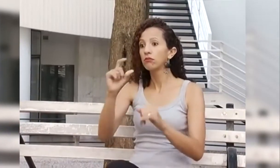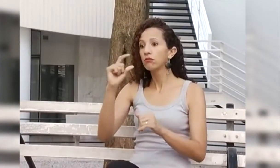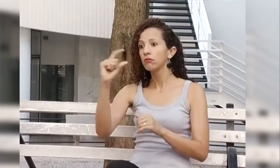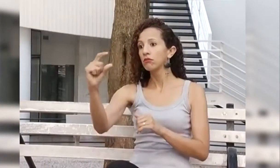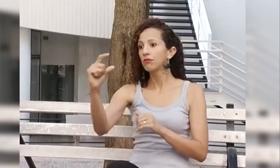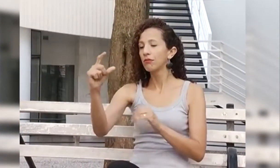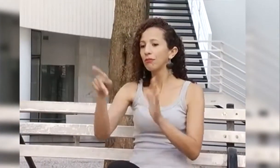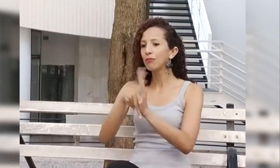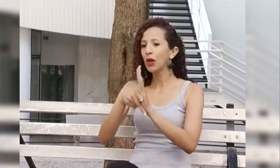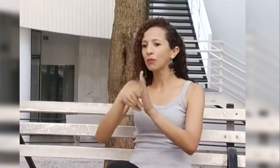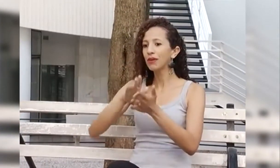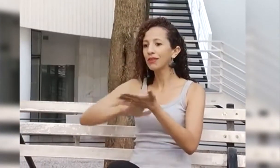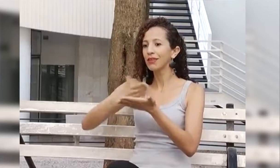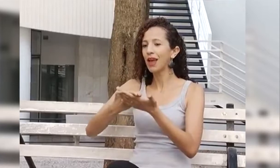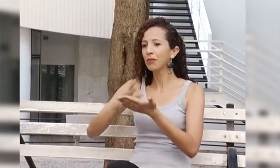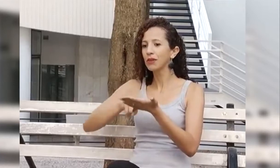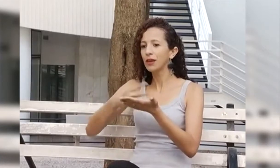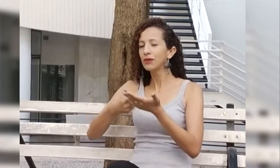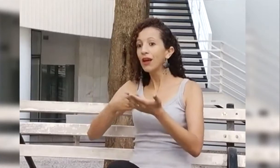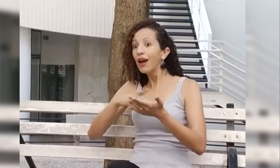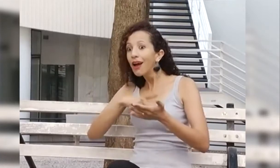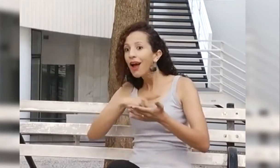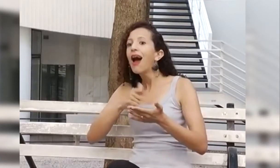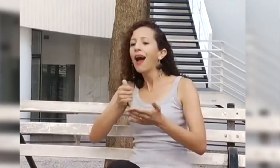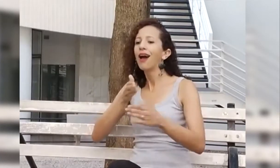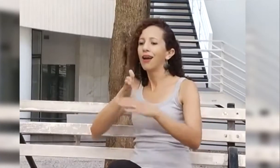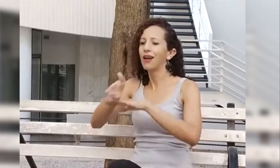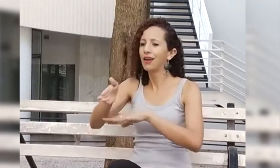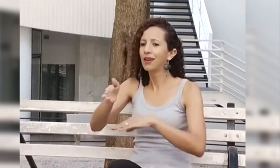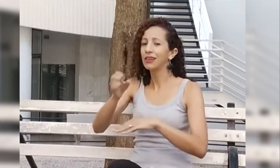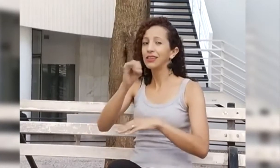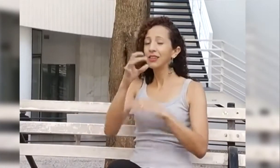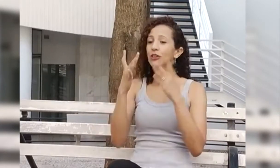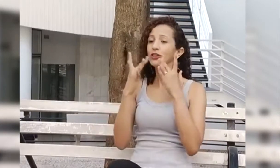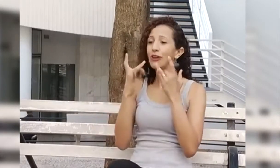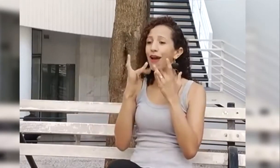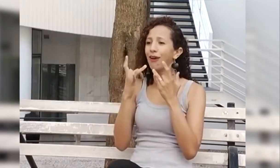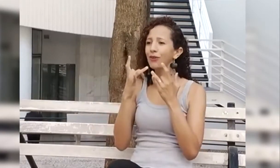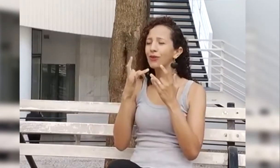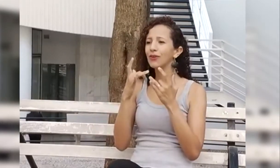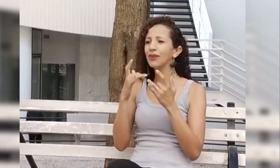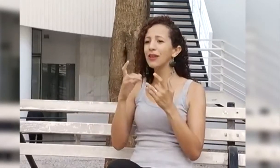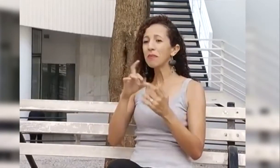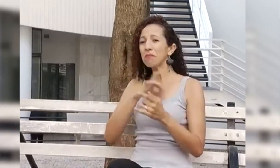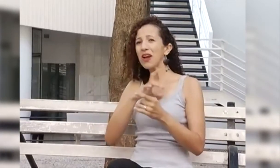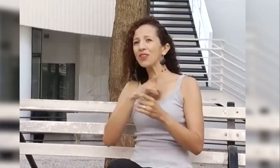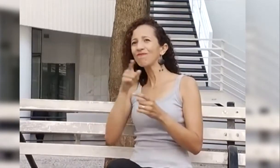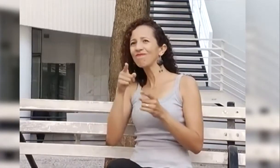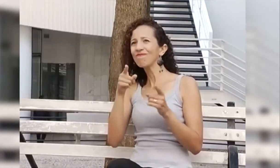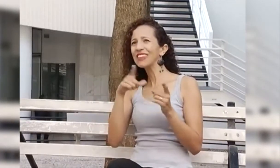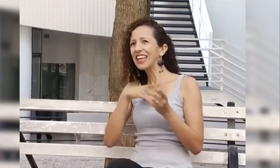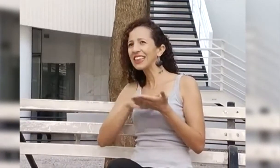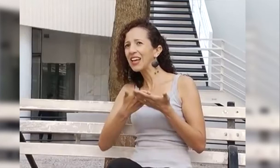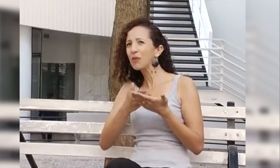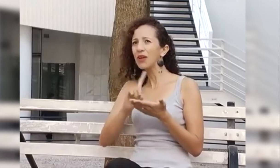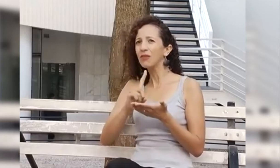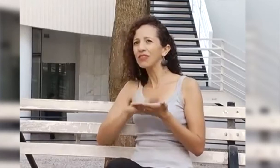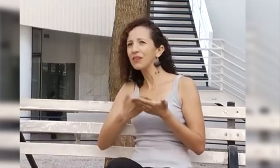É bem sério isso, porque às vezes, quando tem um em teste, há acessibilidade.